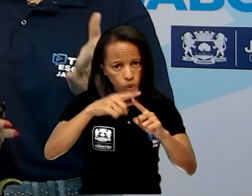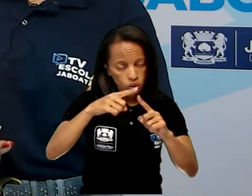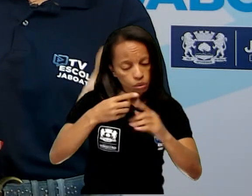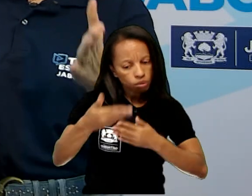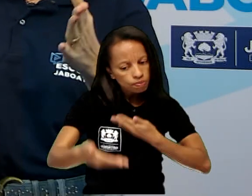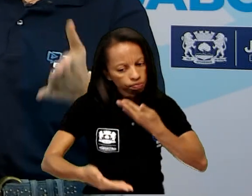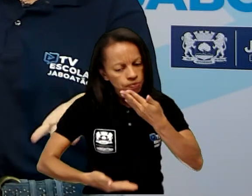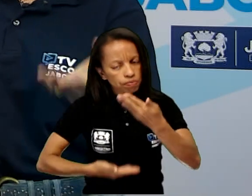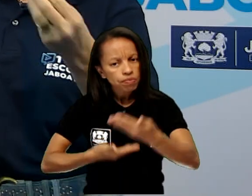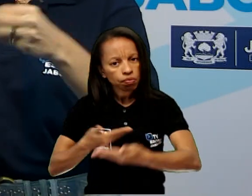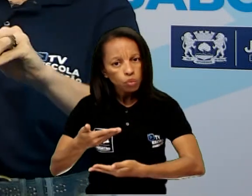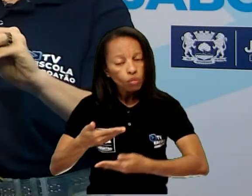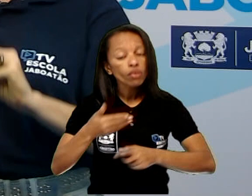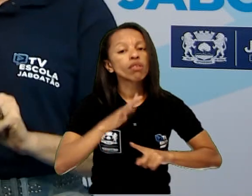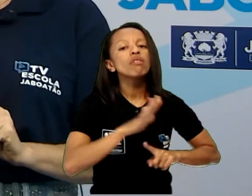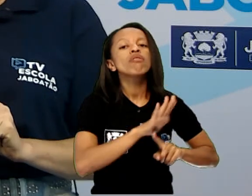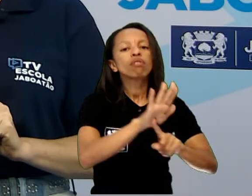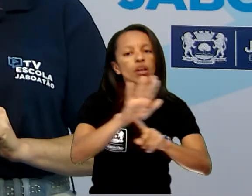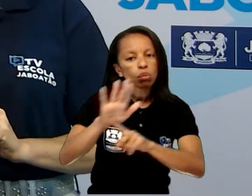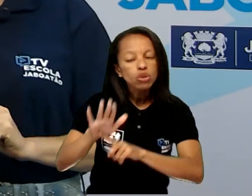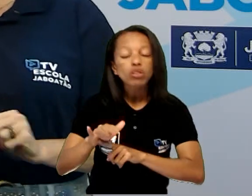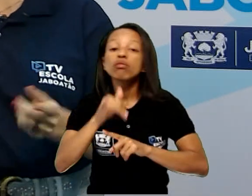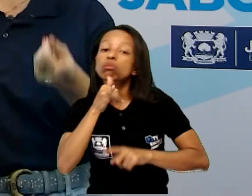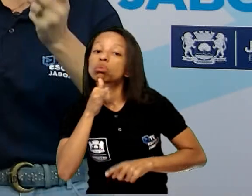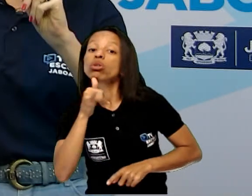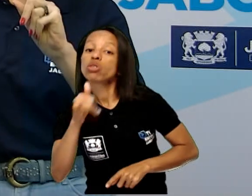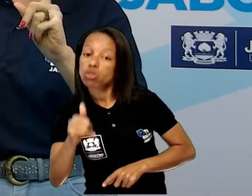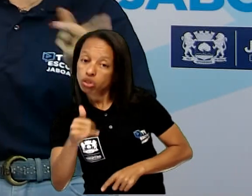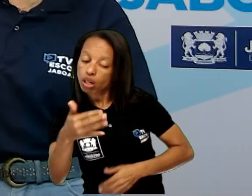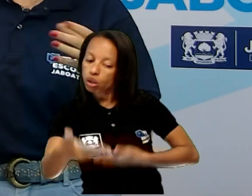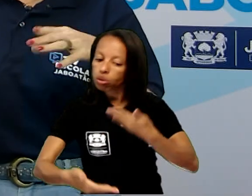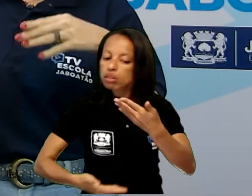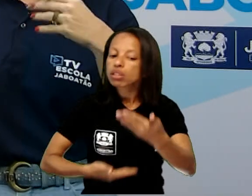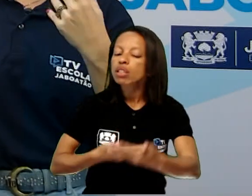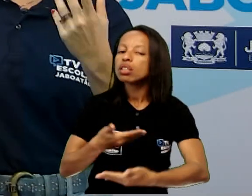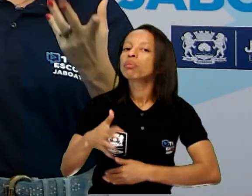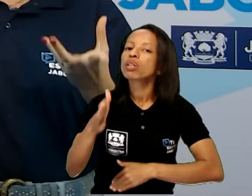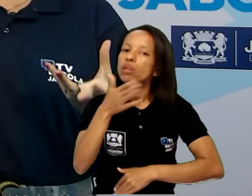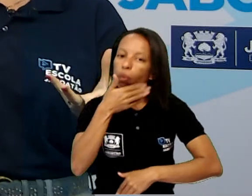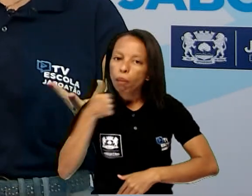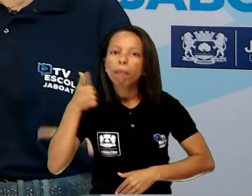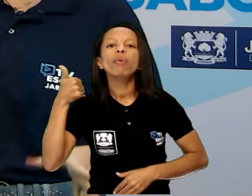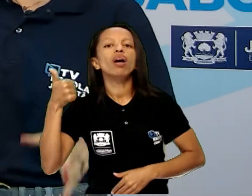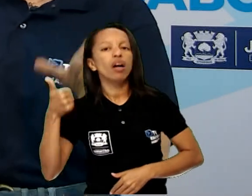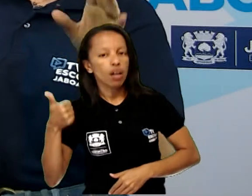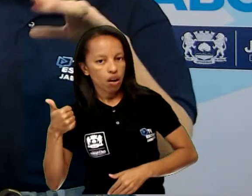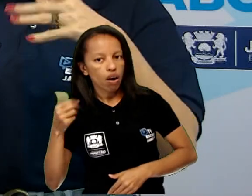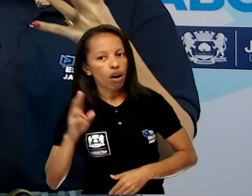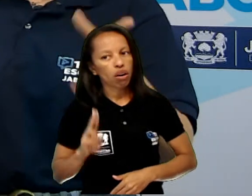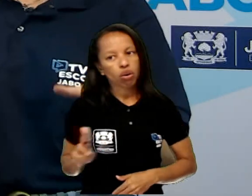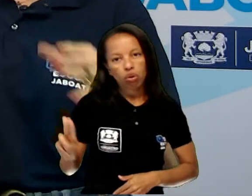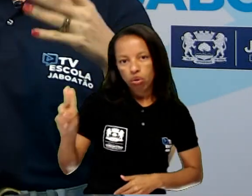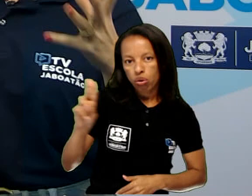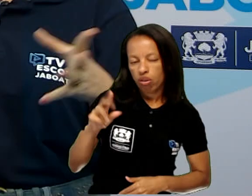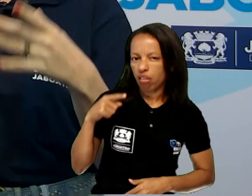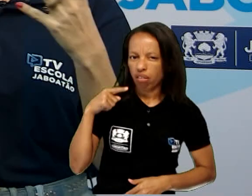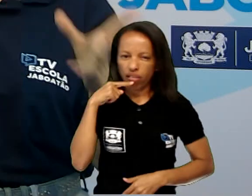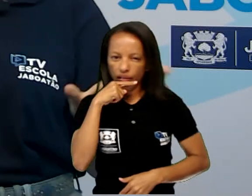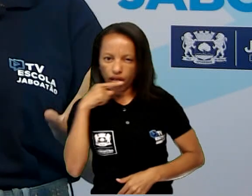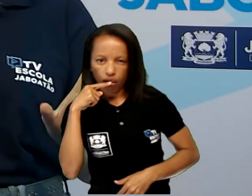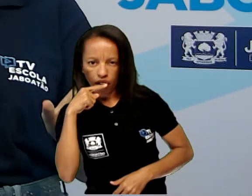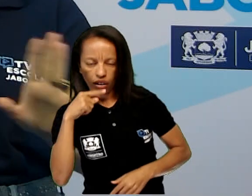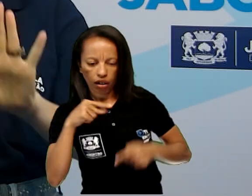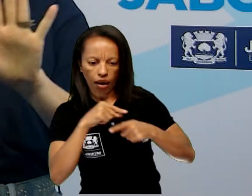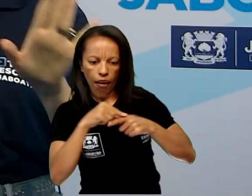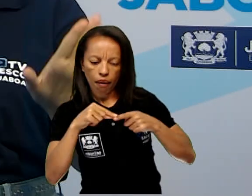que vai indicar qual será o tratamento mais indicado. Não usa tratamentos domésticos, pasta de dente, manteiga, como a